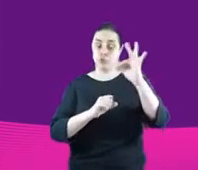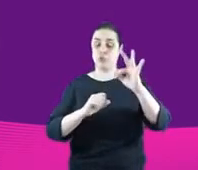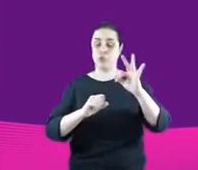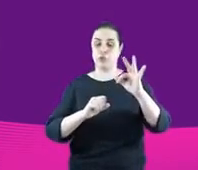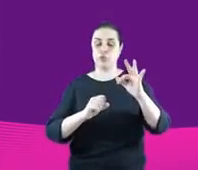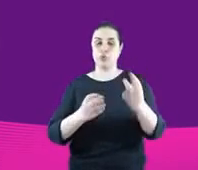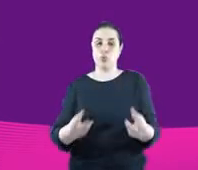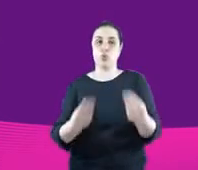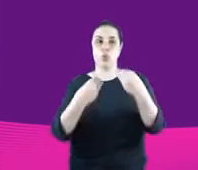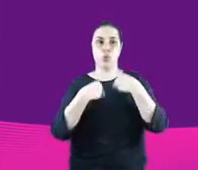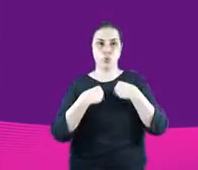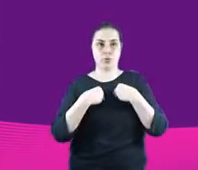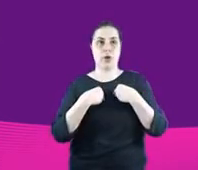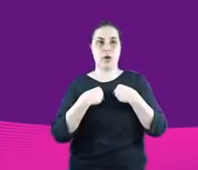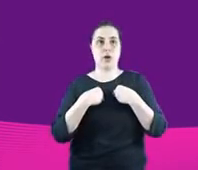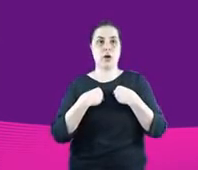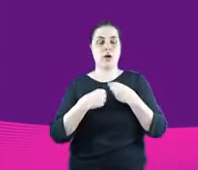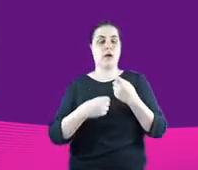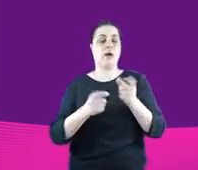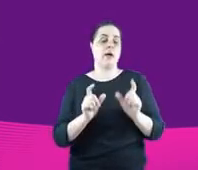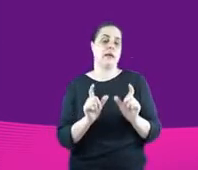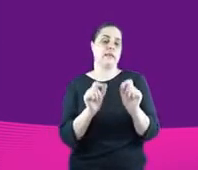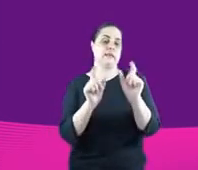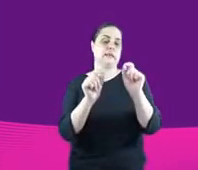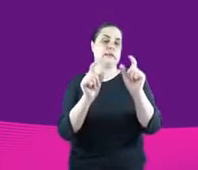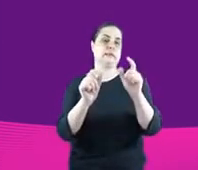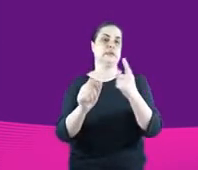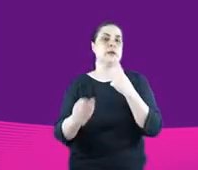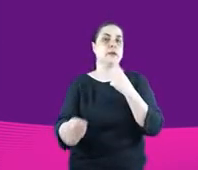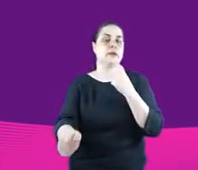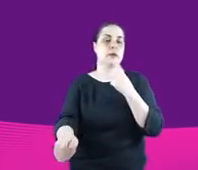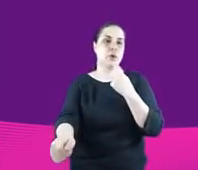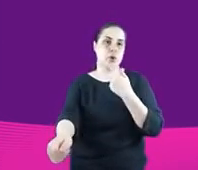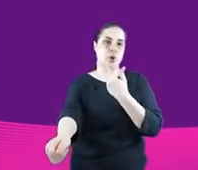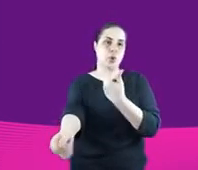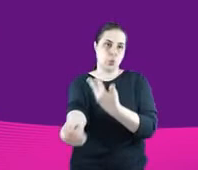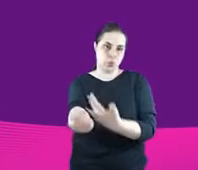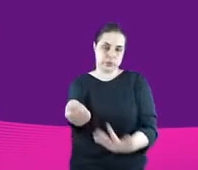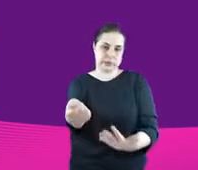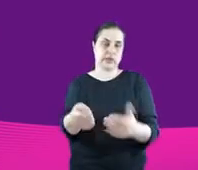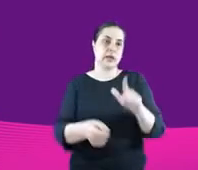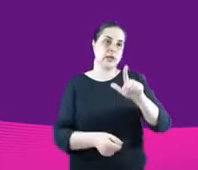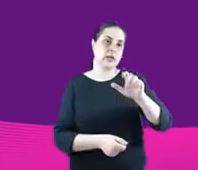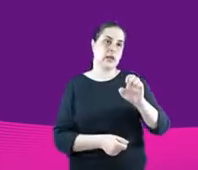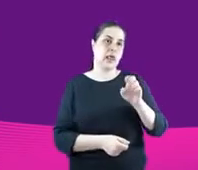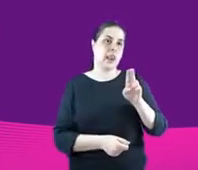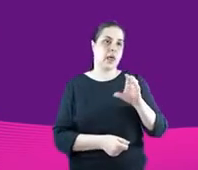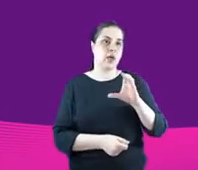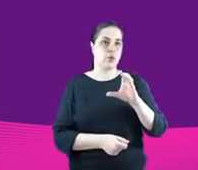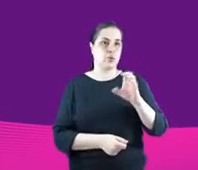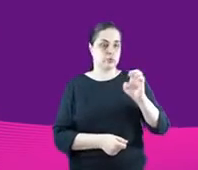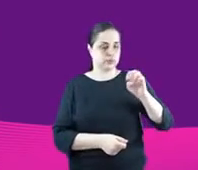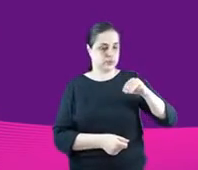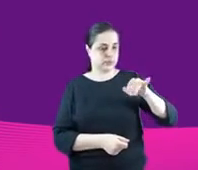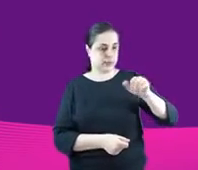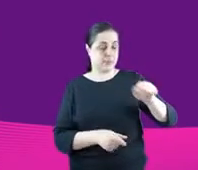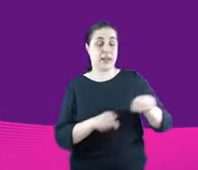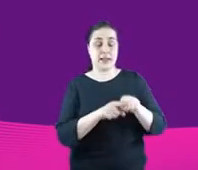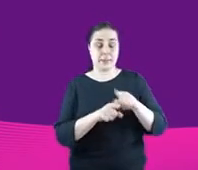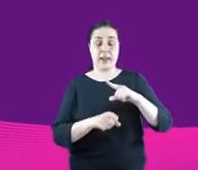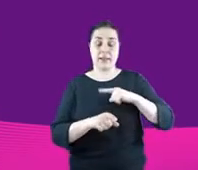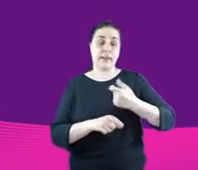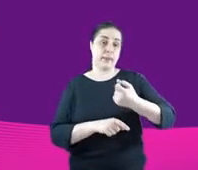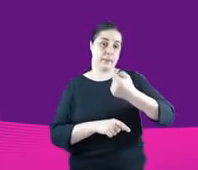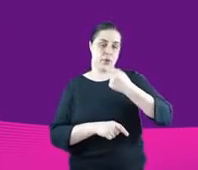endométrio é bastante conhecido, que o tamoxifeno, usado principalmente durante um tempo mais prolongado, ele